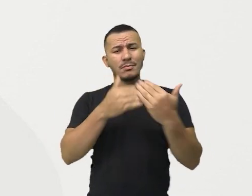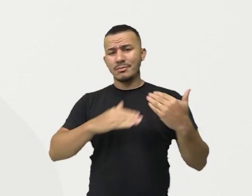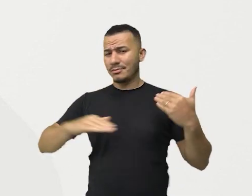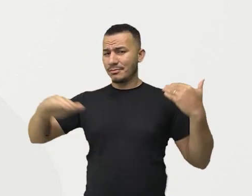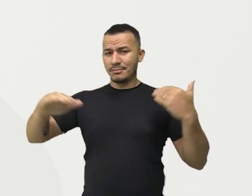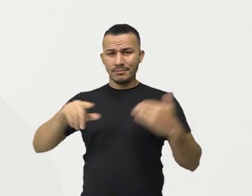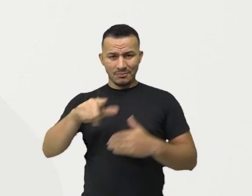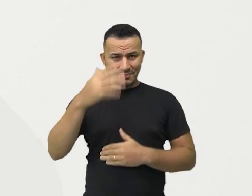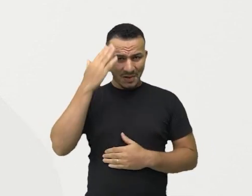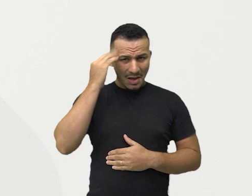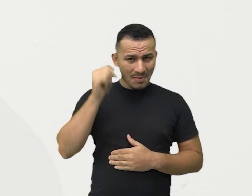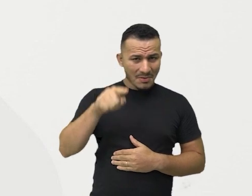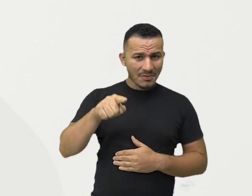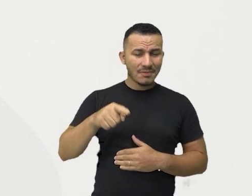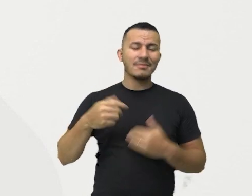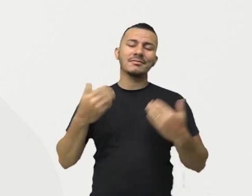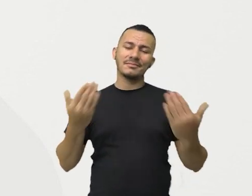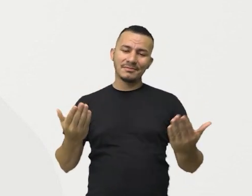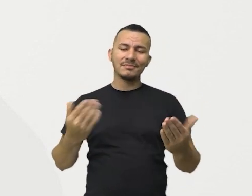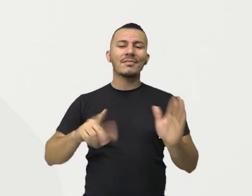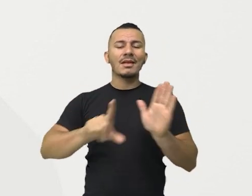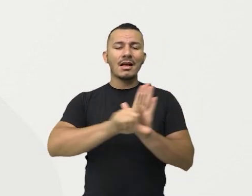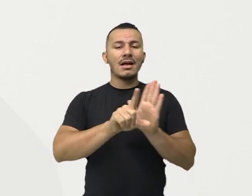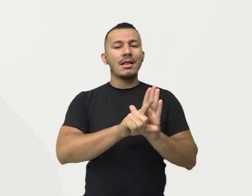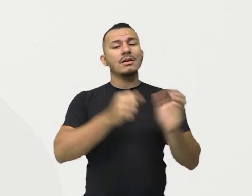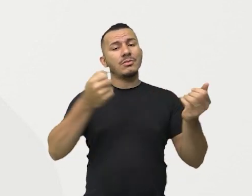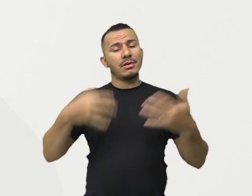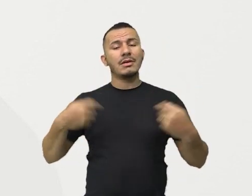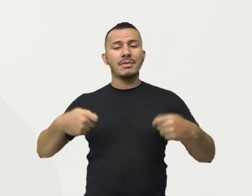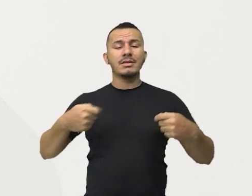você sabia? Então, a lei diz isso,